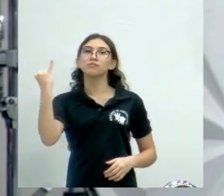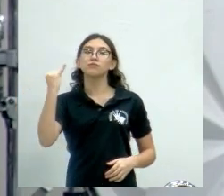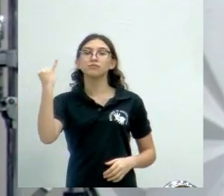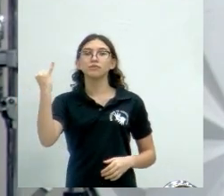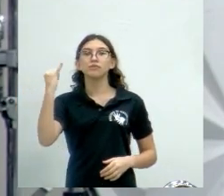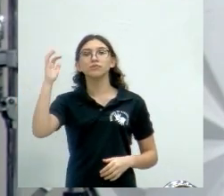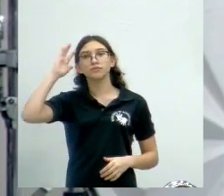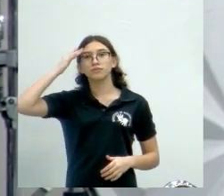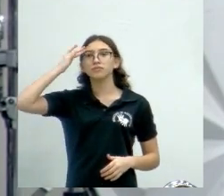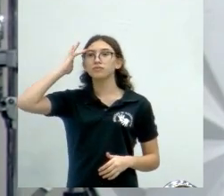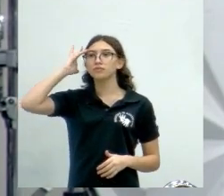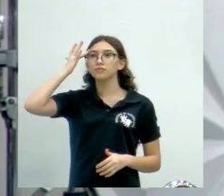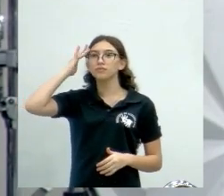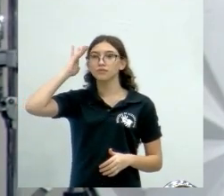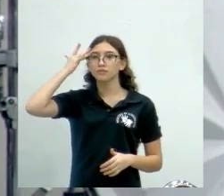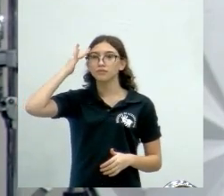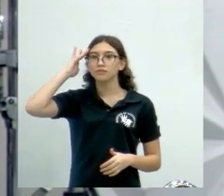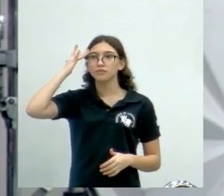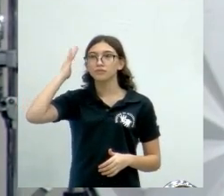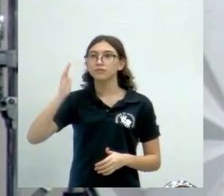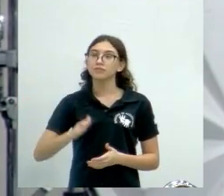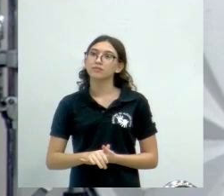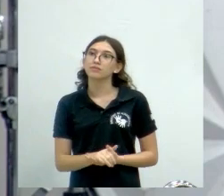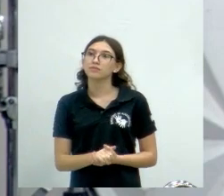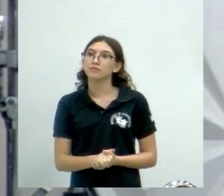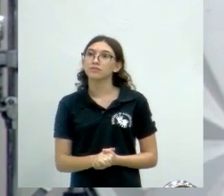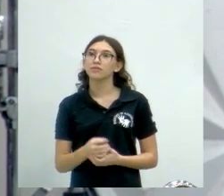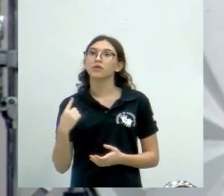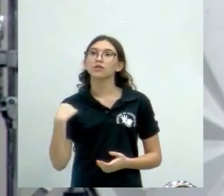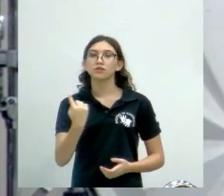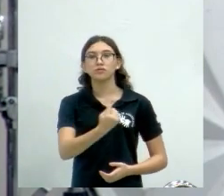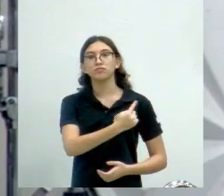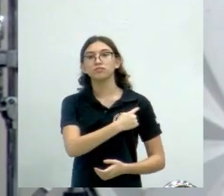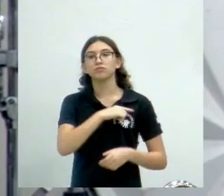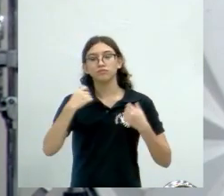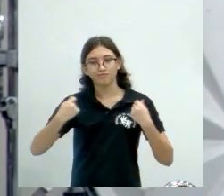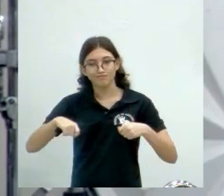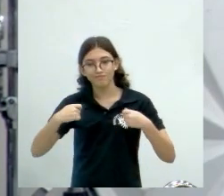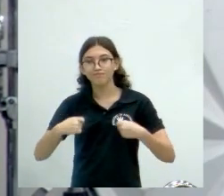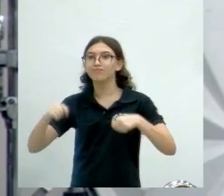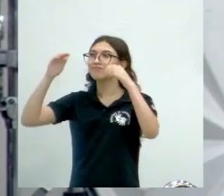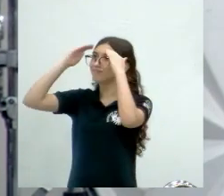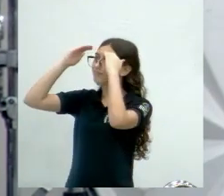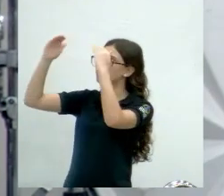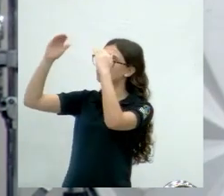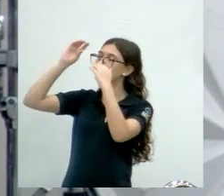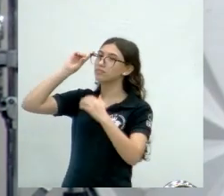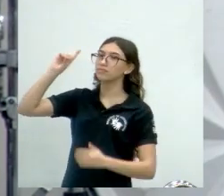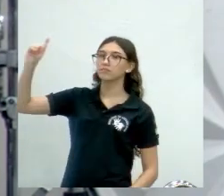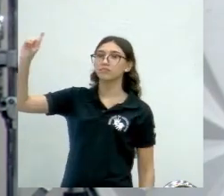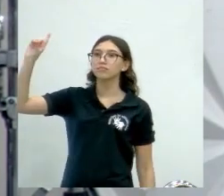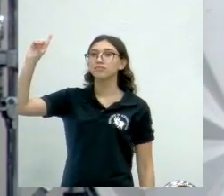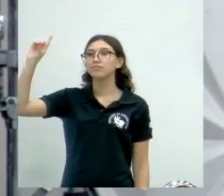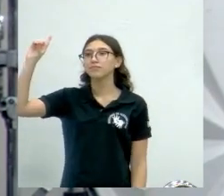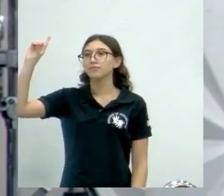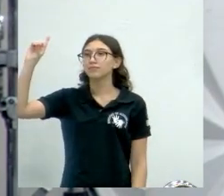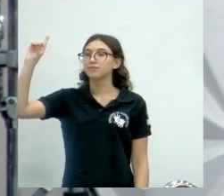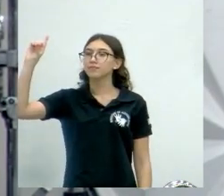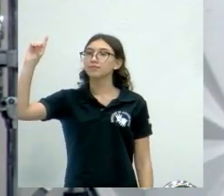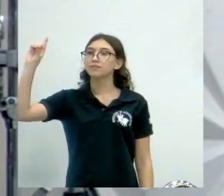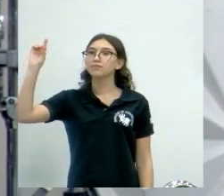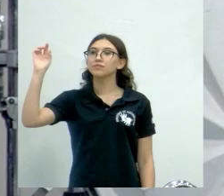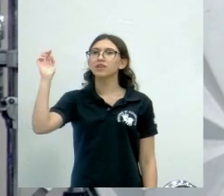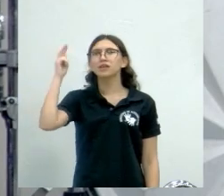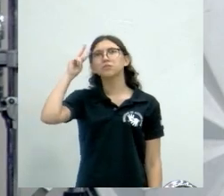sábios para a vida de maneira prática, nós precisamos temer ao nosso Deus. E pensando sobre isso,